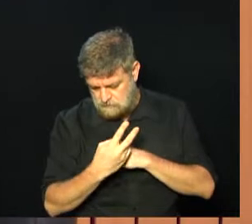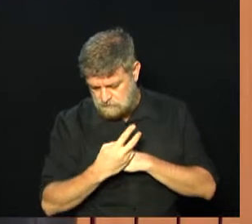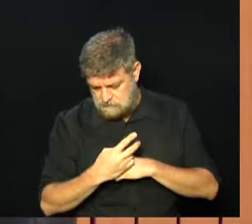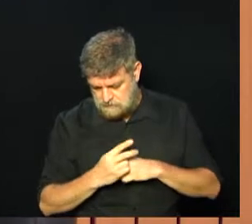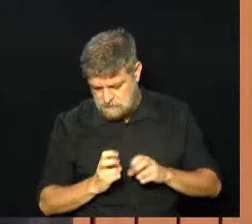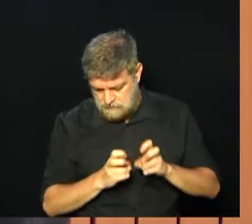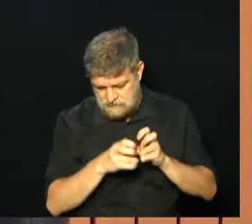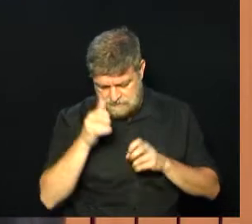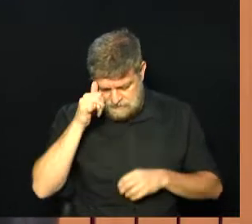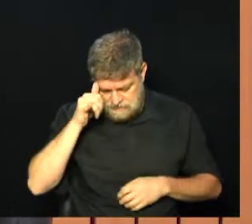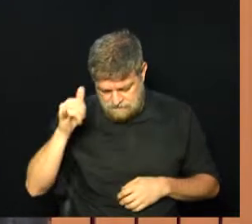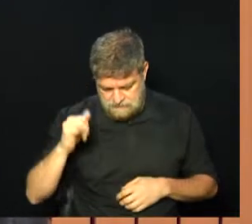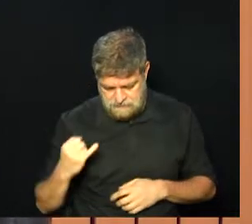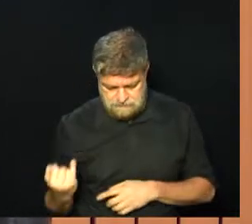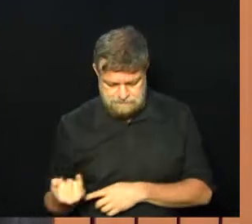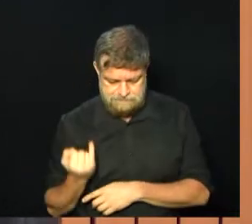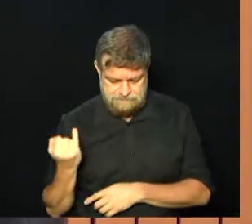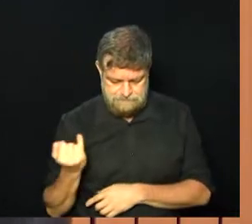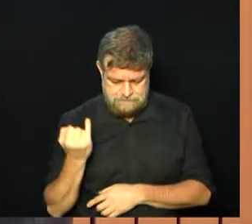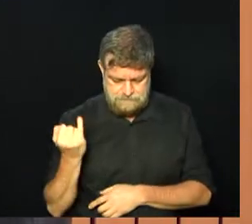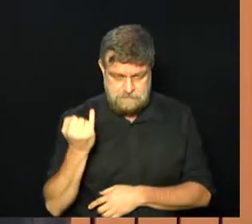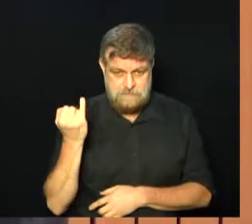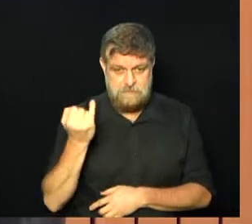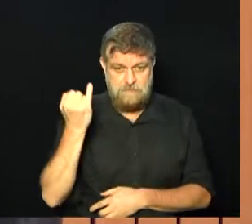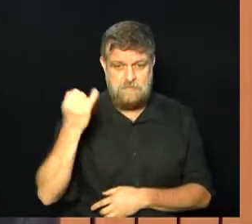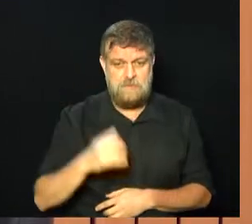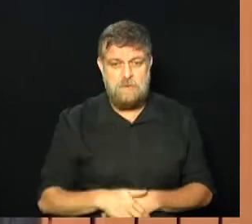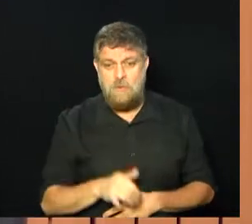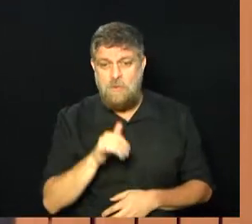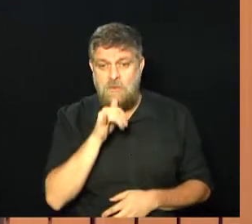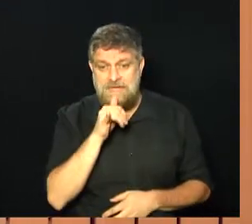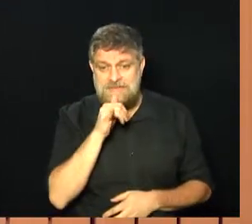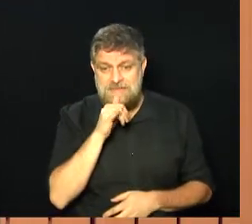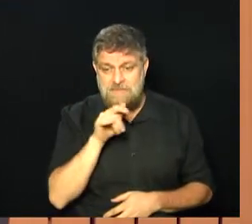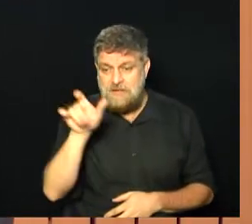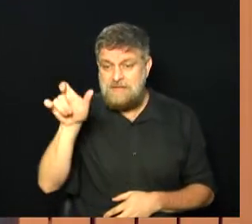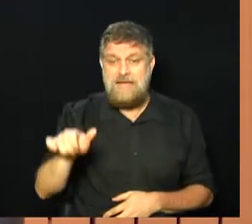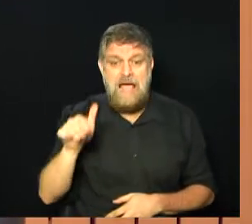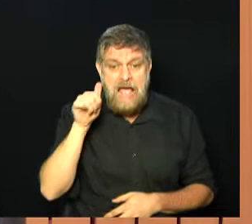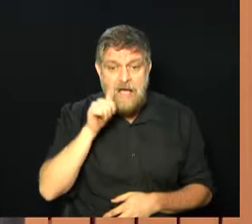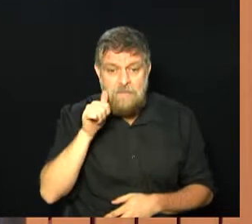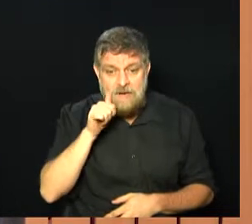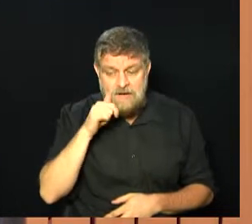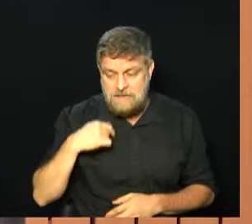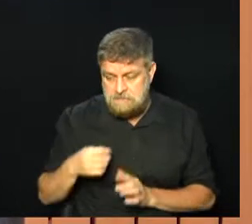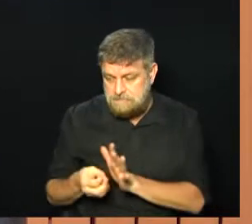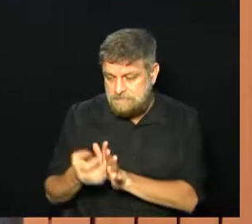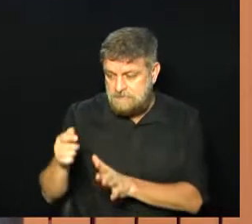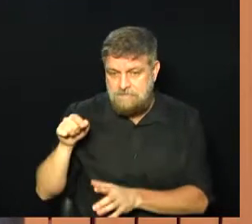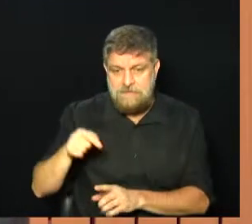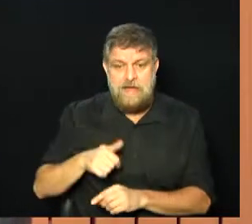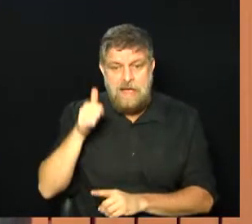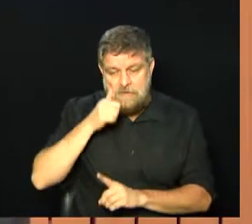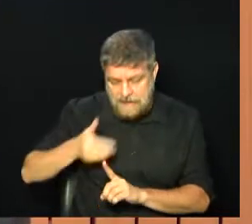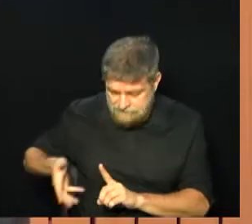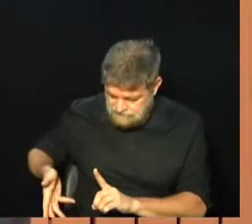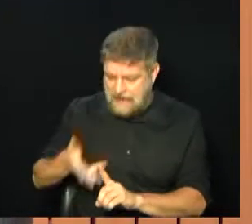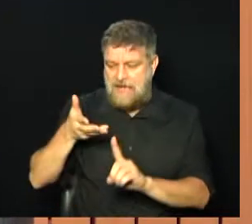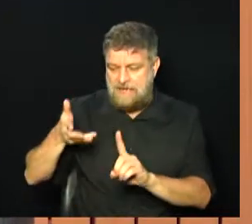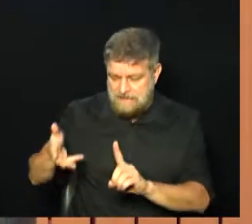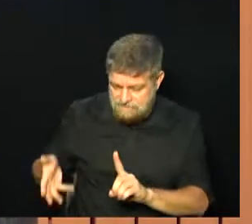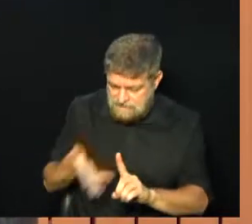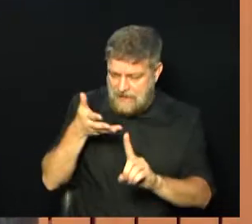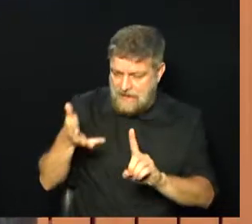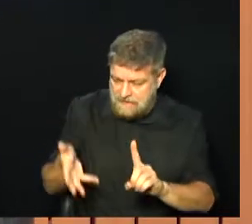do diagnóstico precoce. E o exemplo tem que vir da mulher, né? Quantas e quantas vezes a gente vê a mulher empurrando o homem para ir